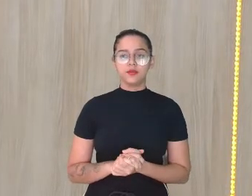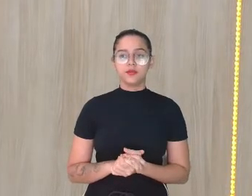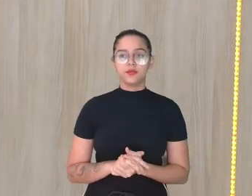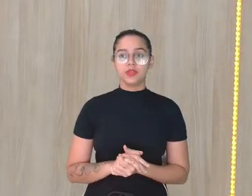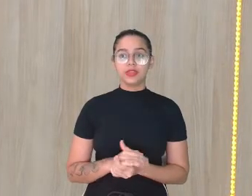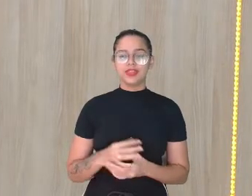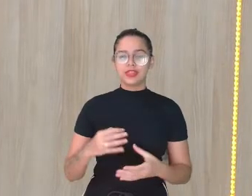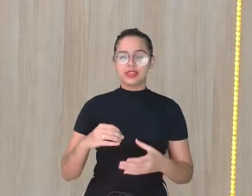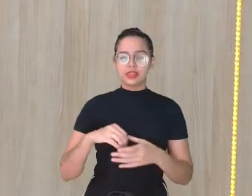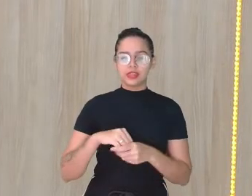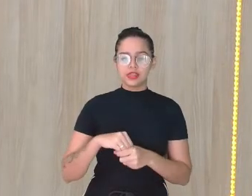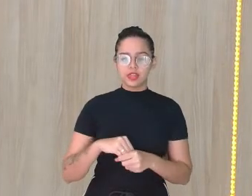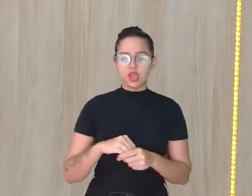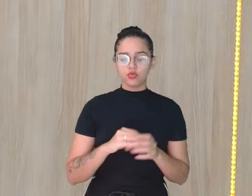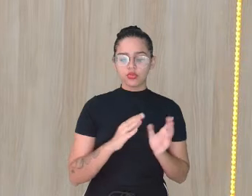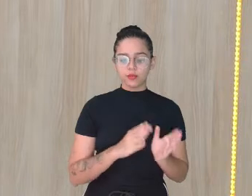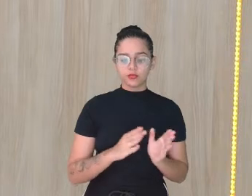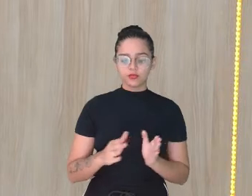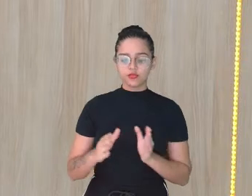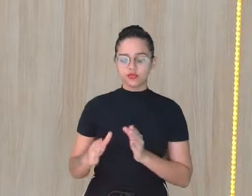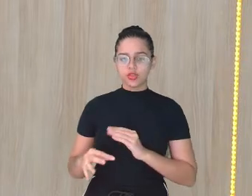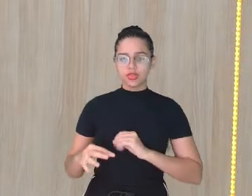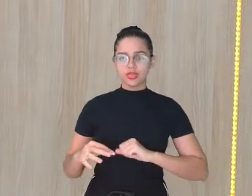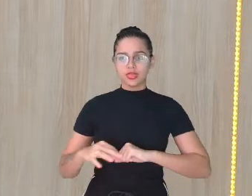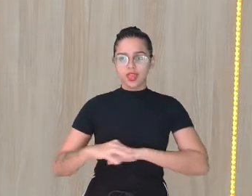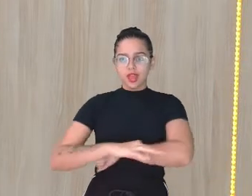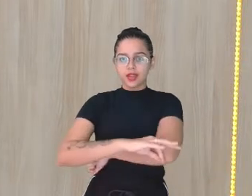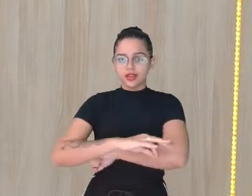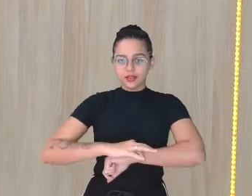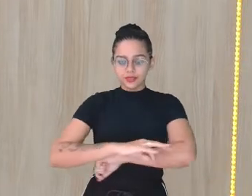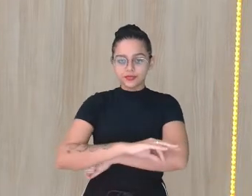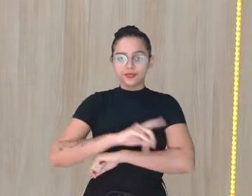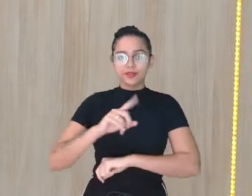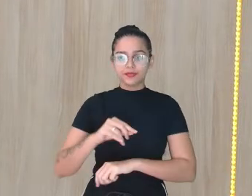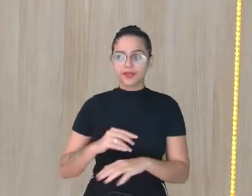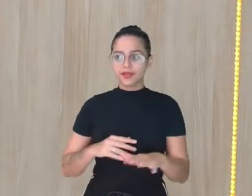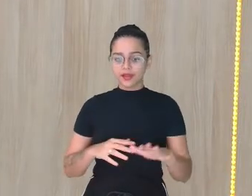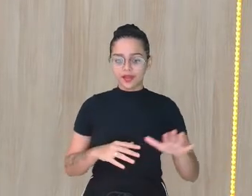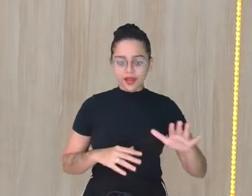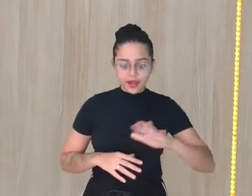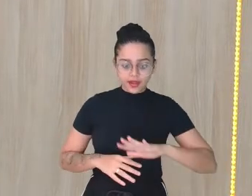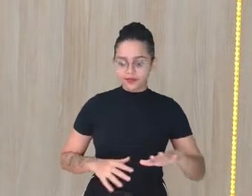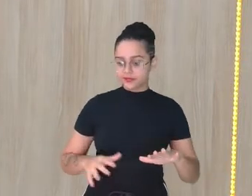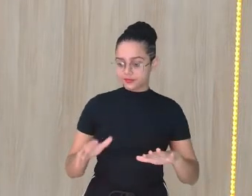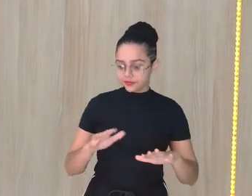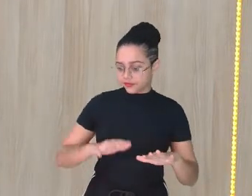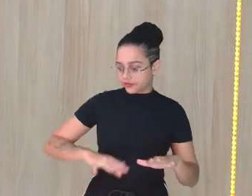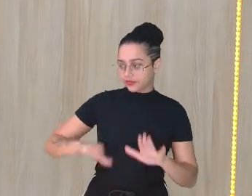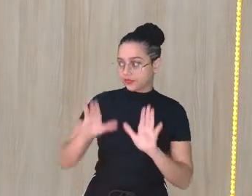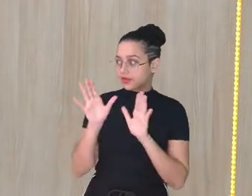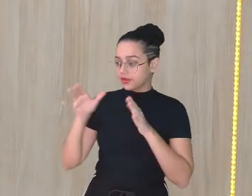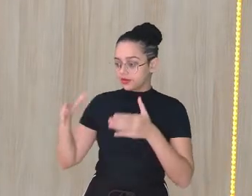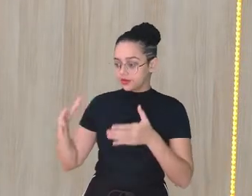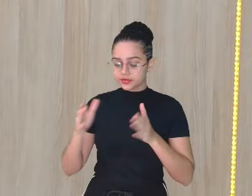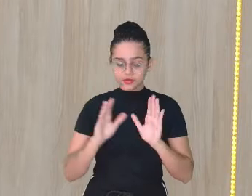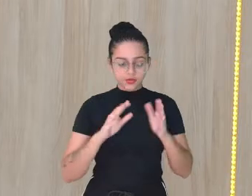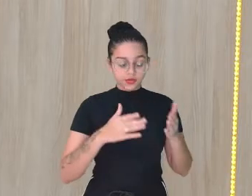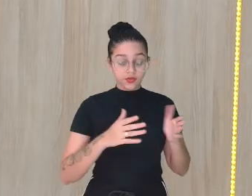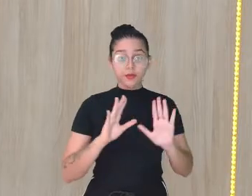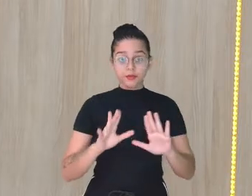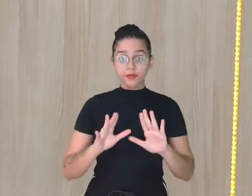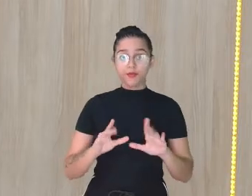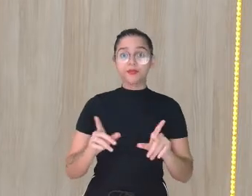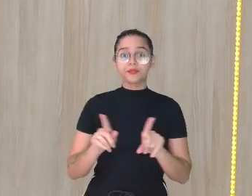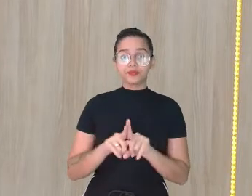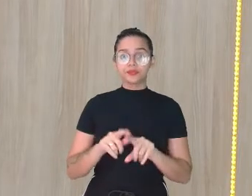da construção arquitetônica, elas são áreas específicas, né, mas que